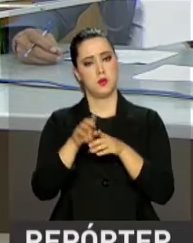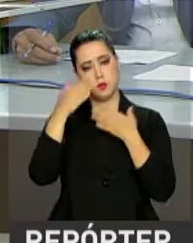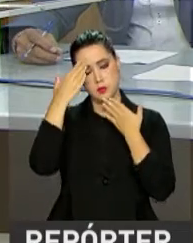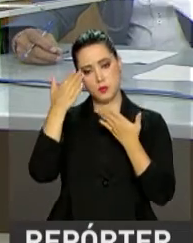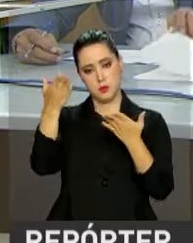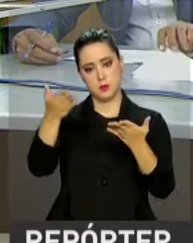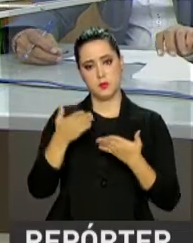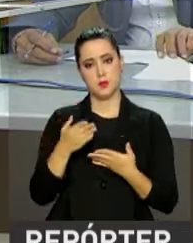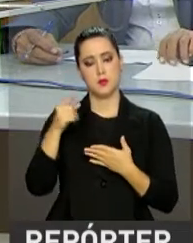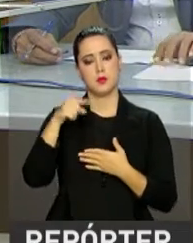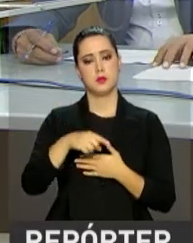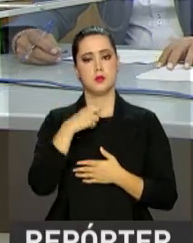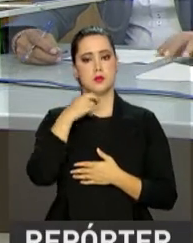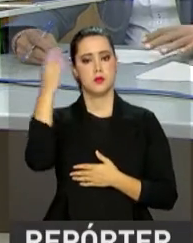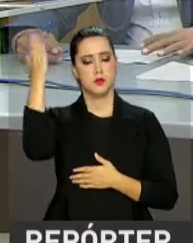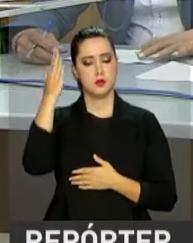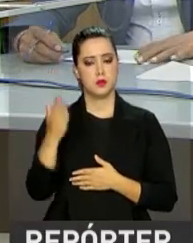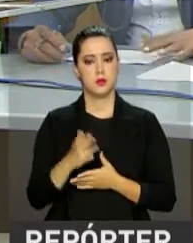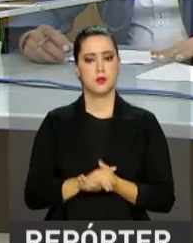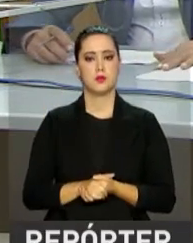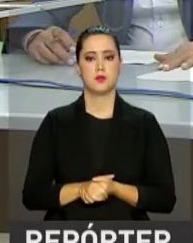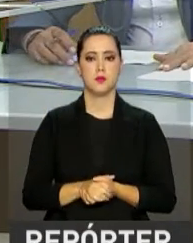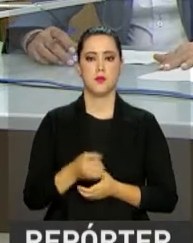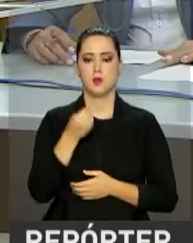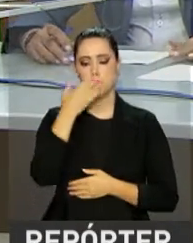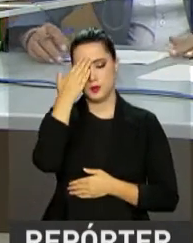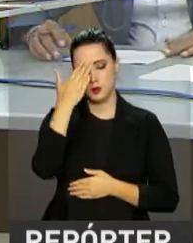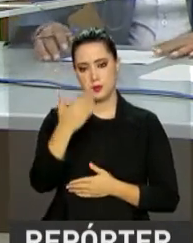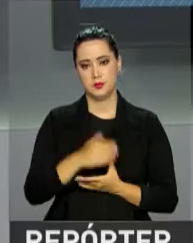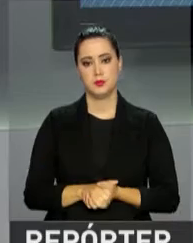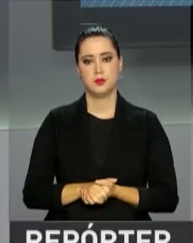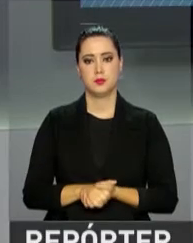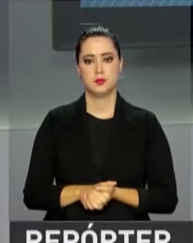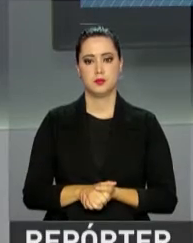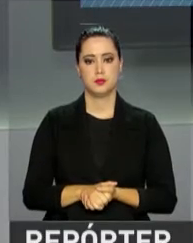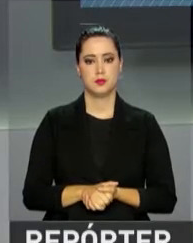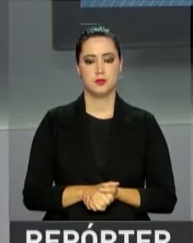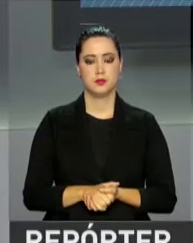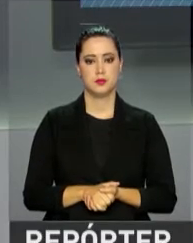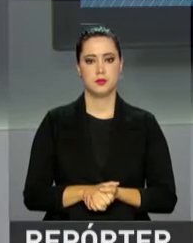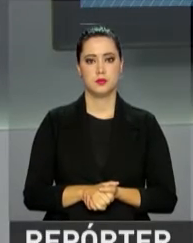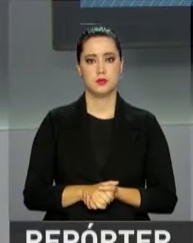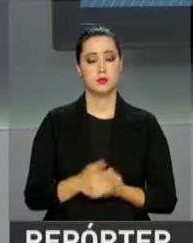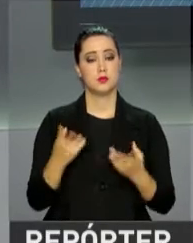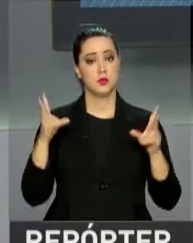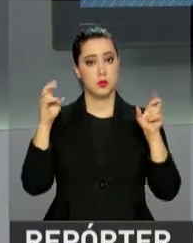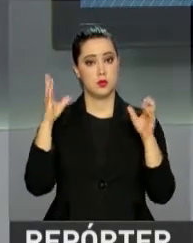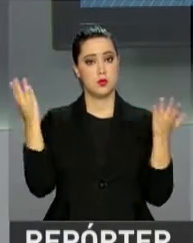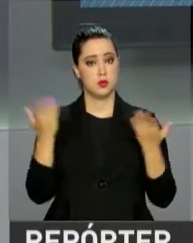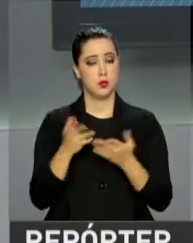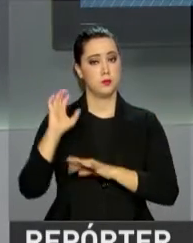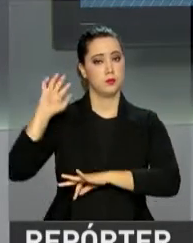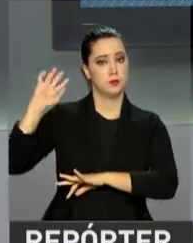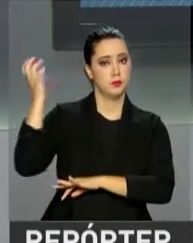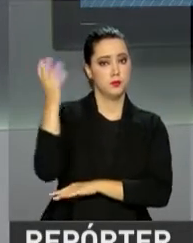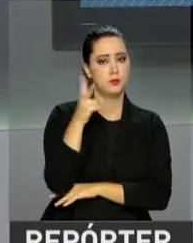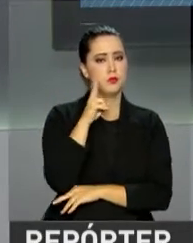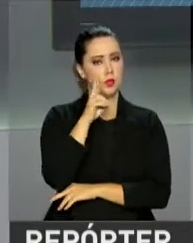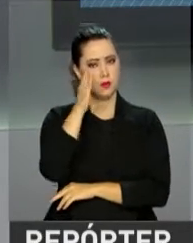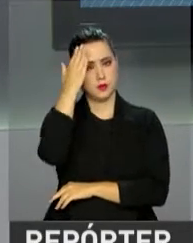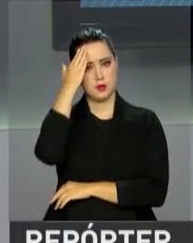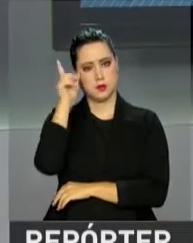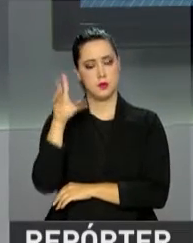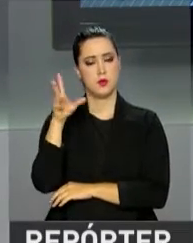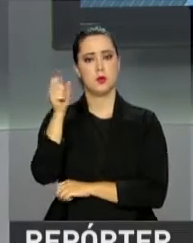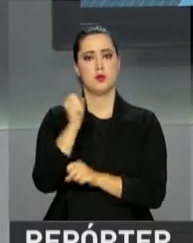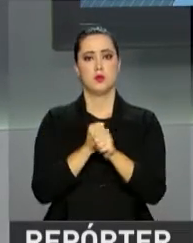participação ao vivo na voz do brasil secretário obrigado gabriela o assunto agora é meio ambiente você sabia que